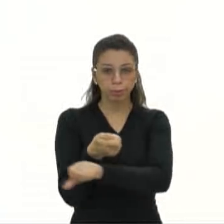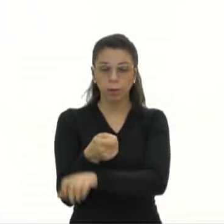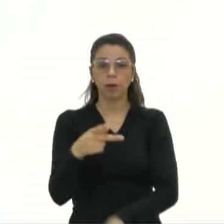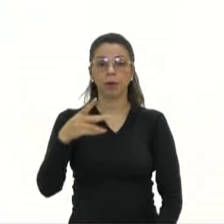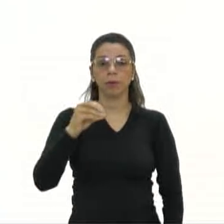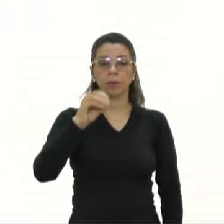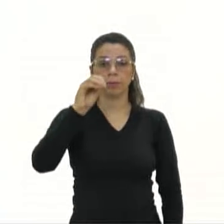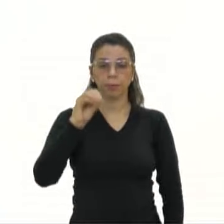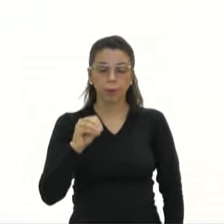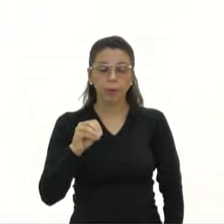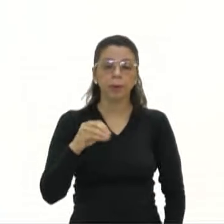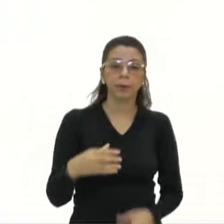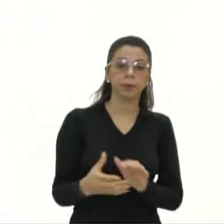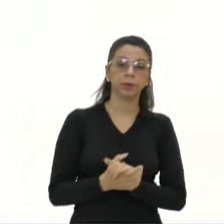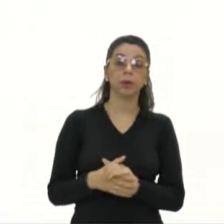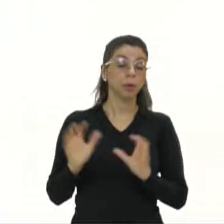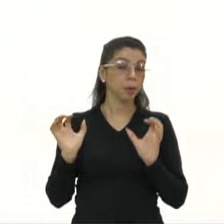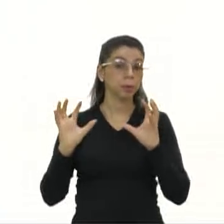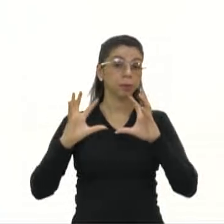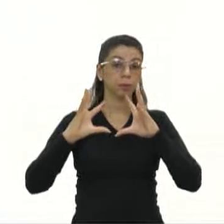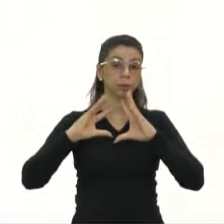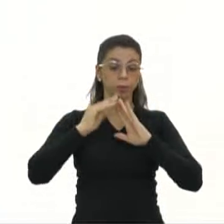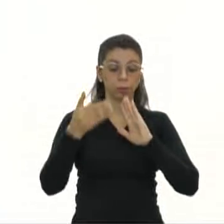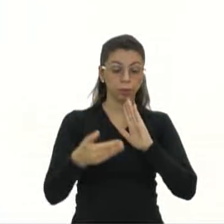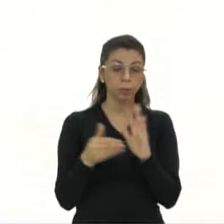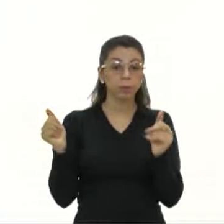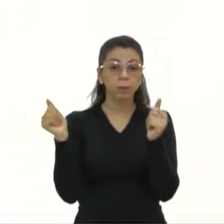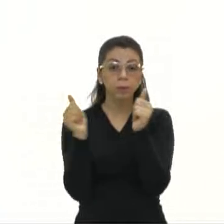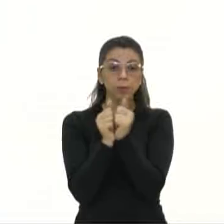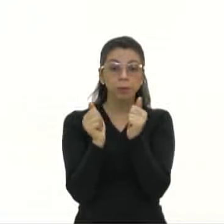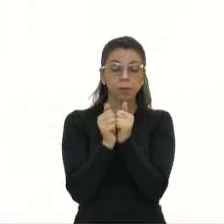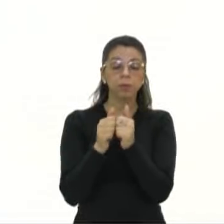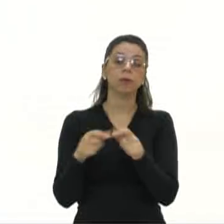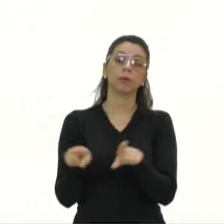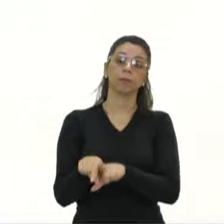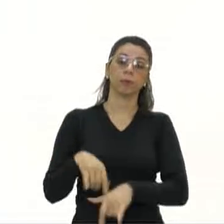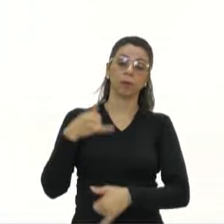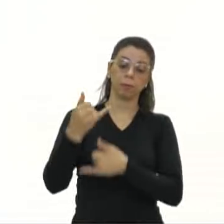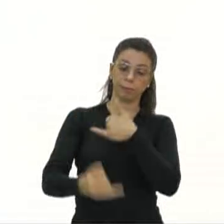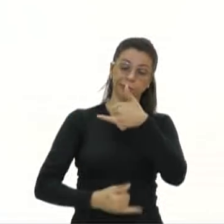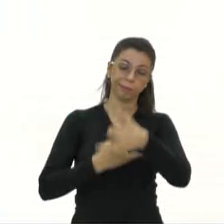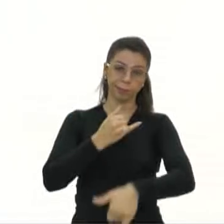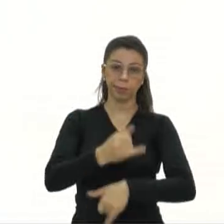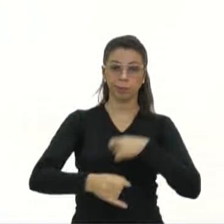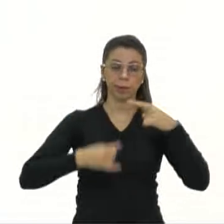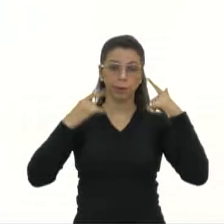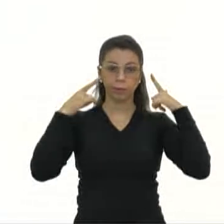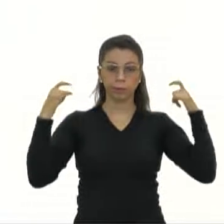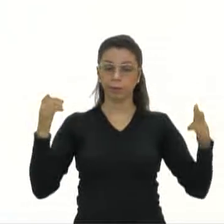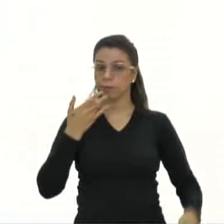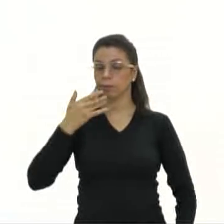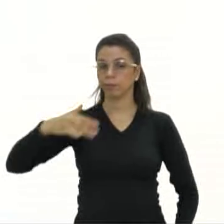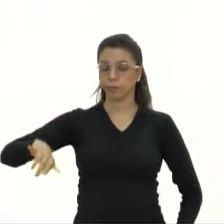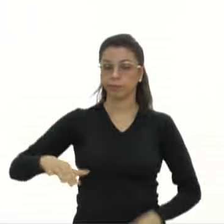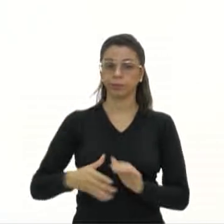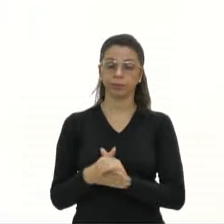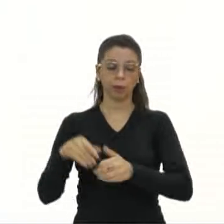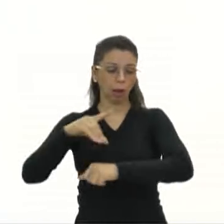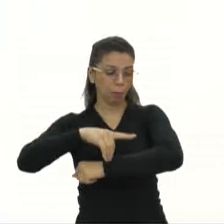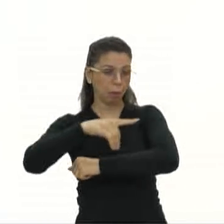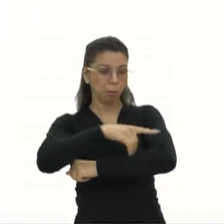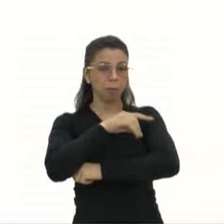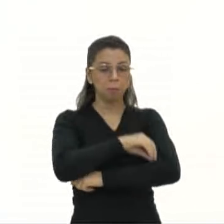mesmo tempo, é ainda pior. Sem falar nos brinquedos sonoros das crianças, dinossauros que rugem